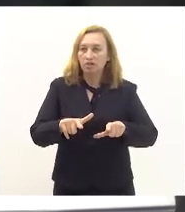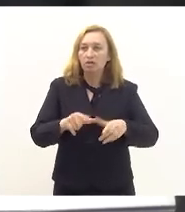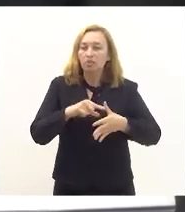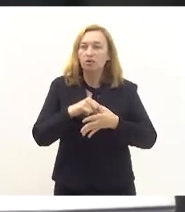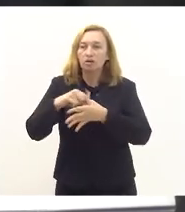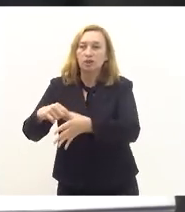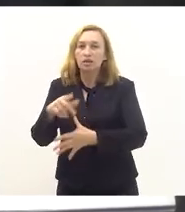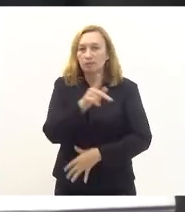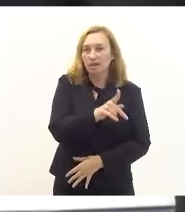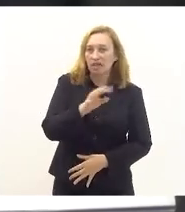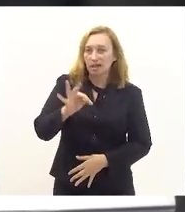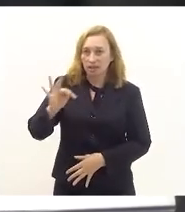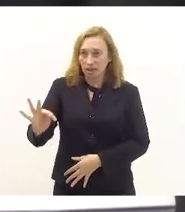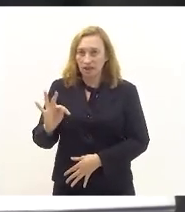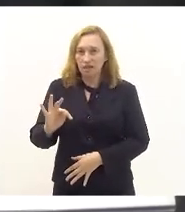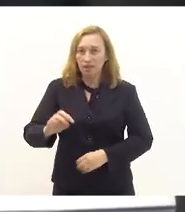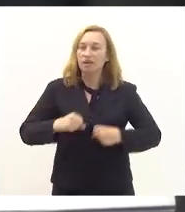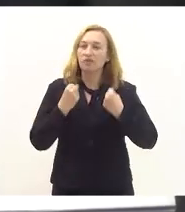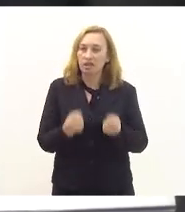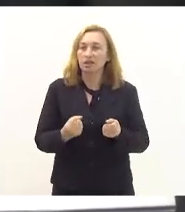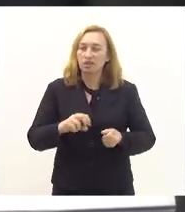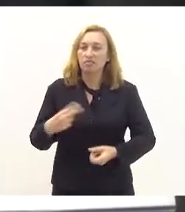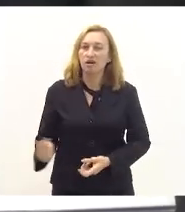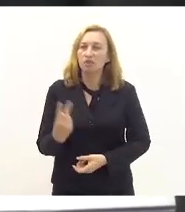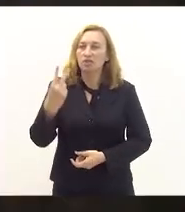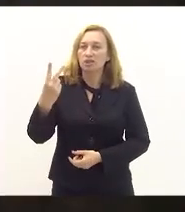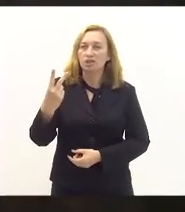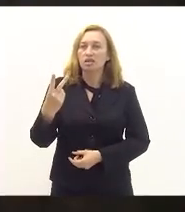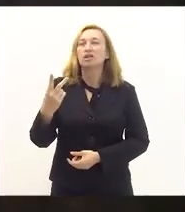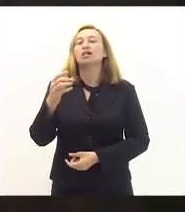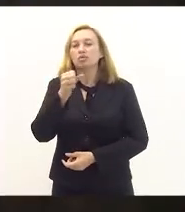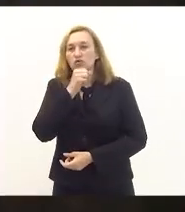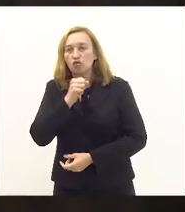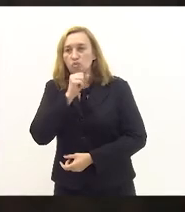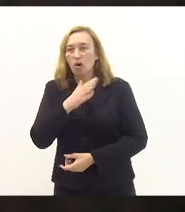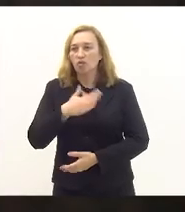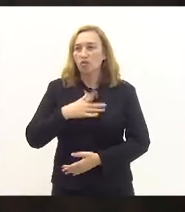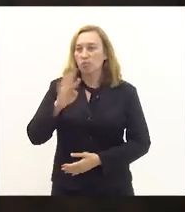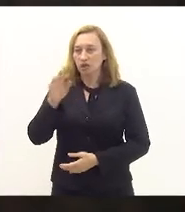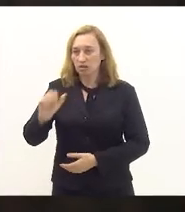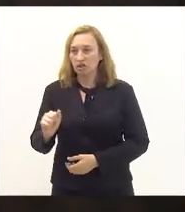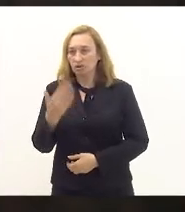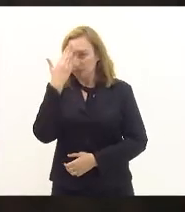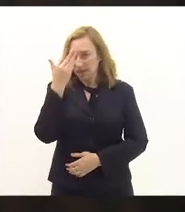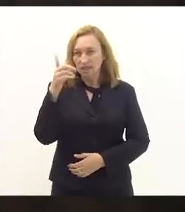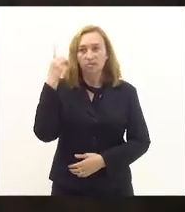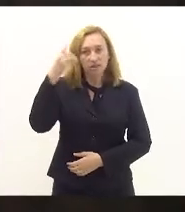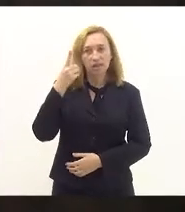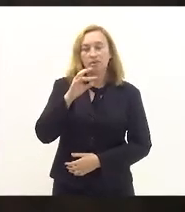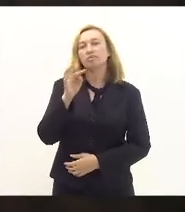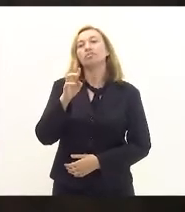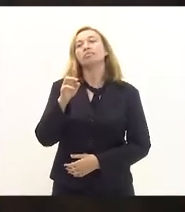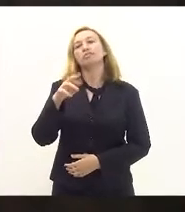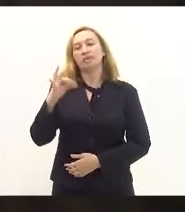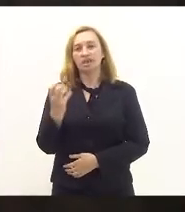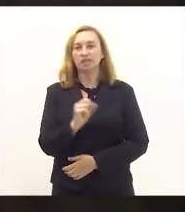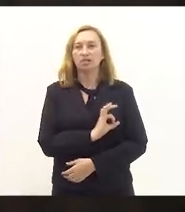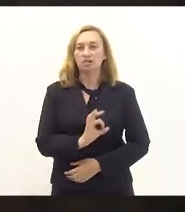do PDT, defendendo e honrando o legado de Leonel Brizola. Muito obrigado, deputada Marta Rocha.